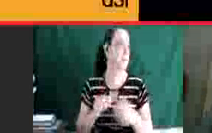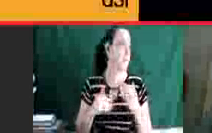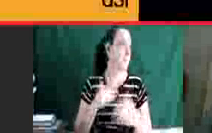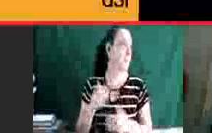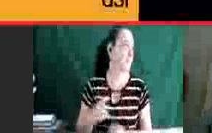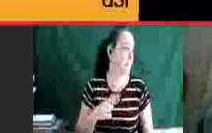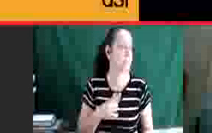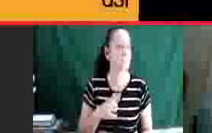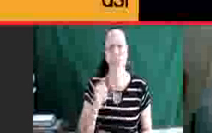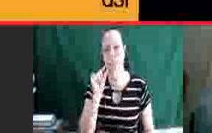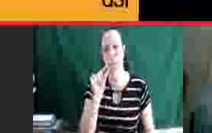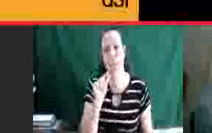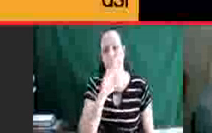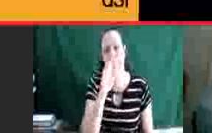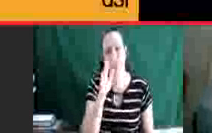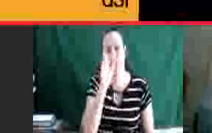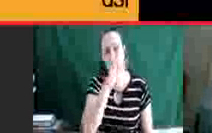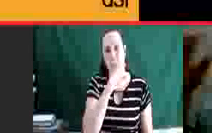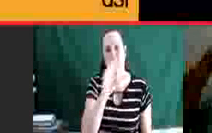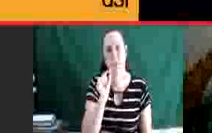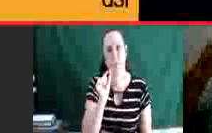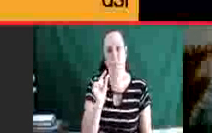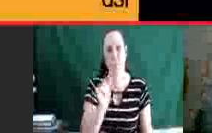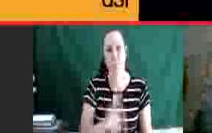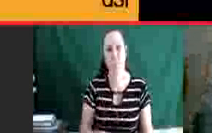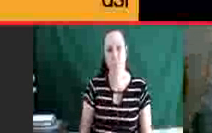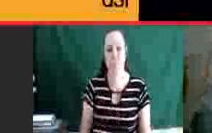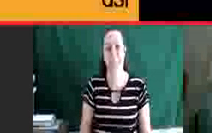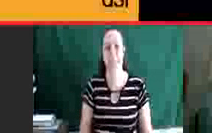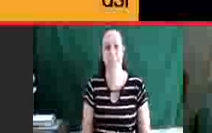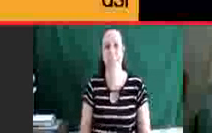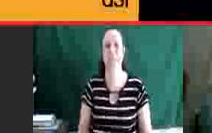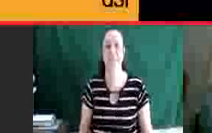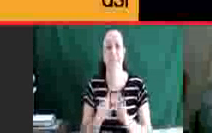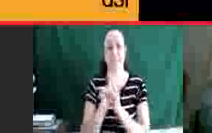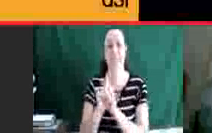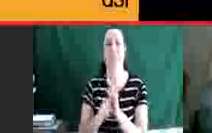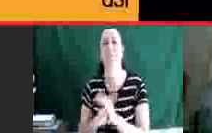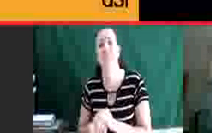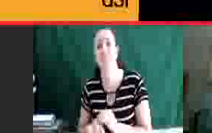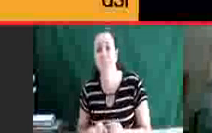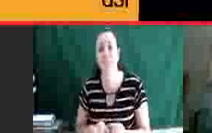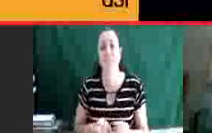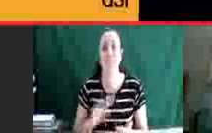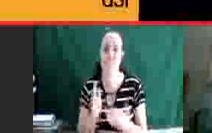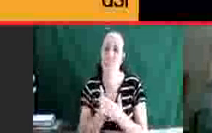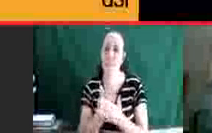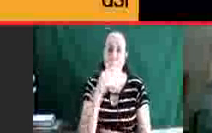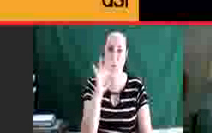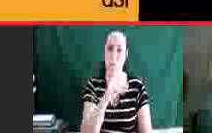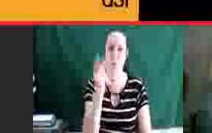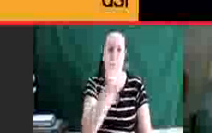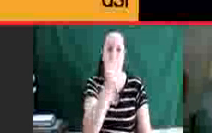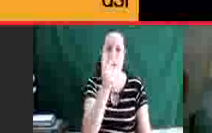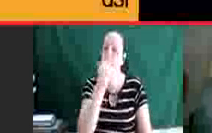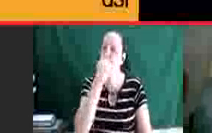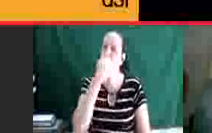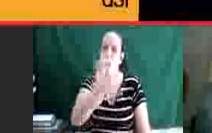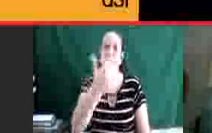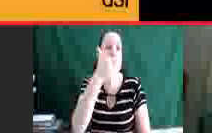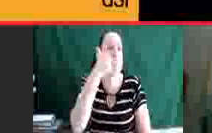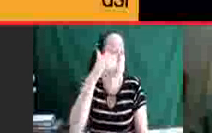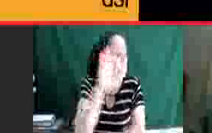.com, que é o ponto de comércio, ele não é registrado no Brasil. Ele é registrado